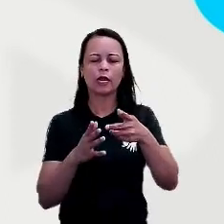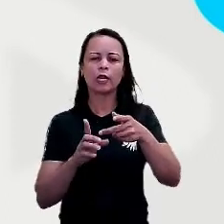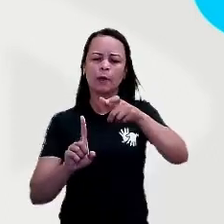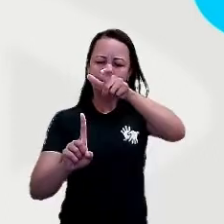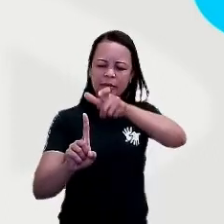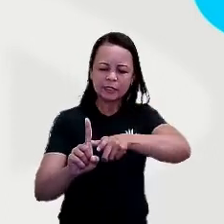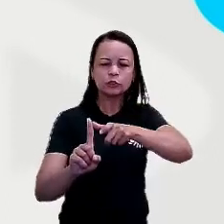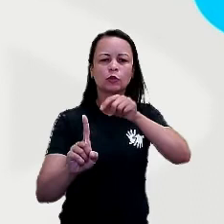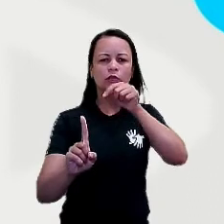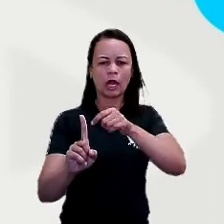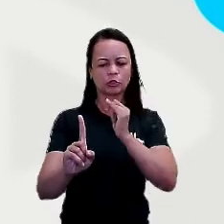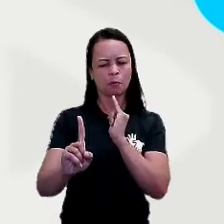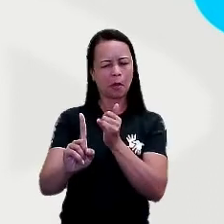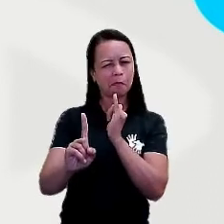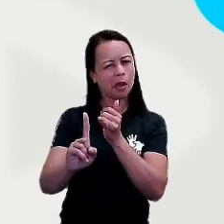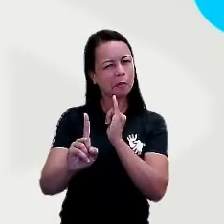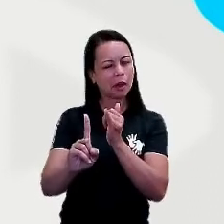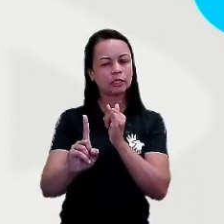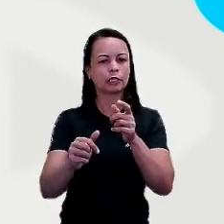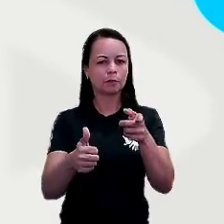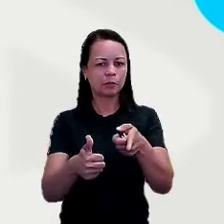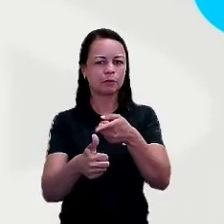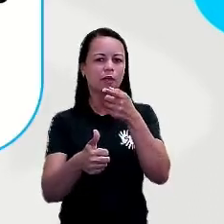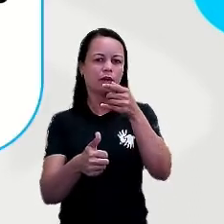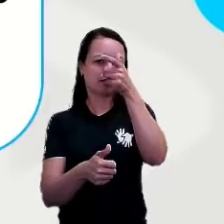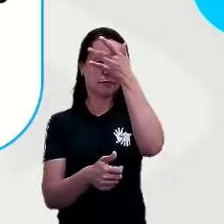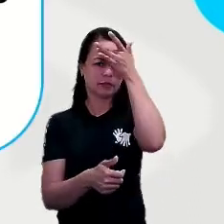personagens e narra os acontecimentos em primeira pessoa.